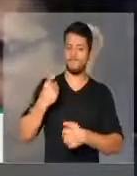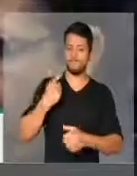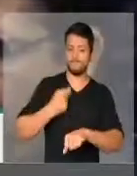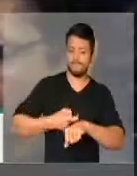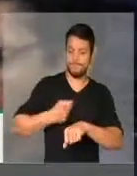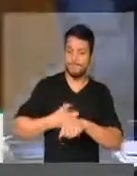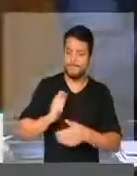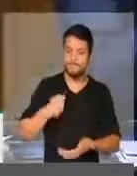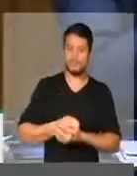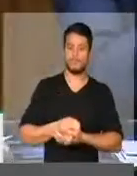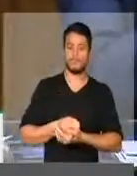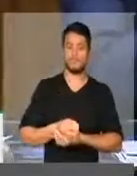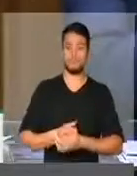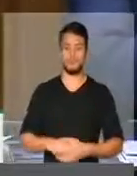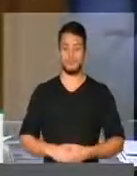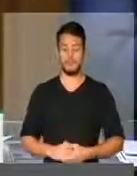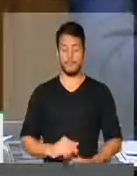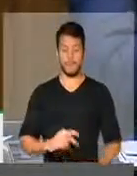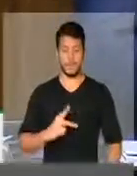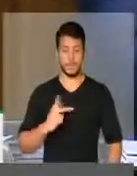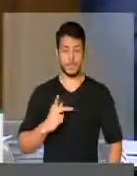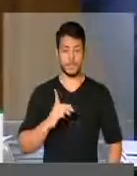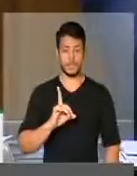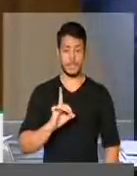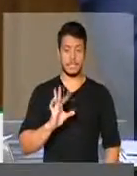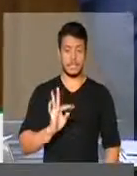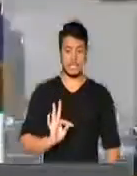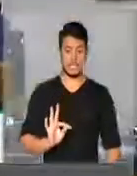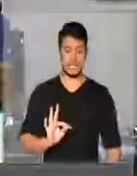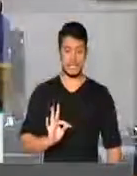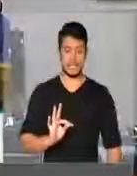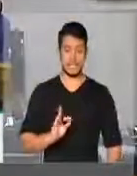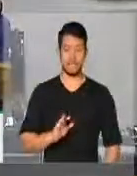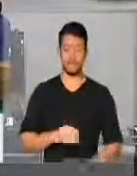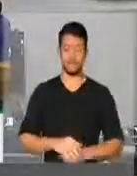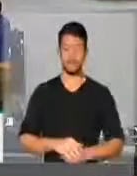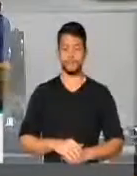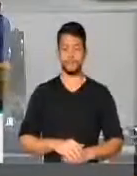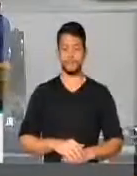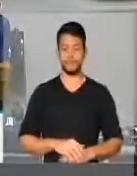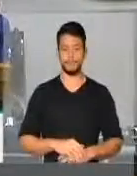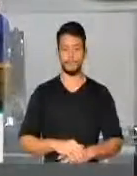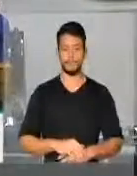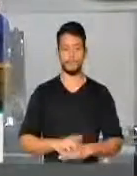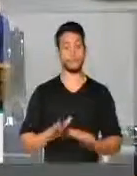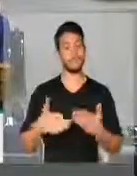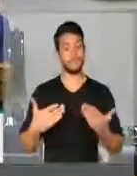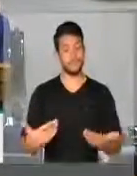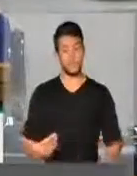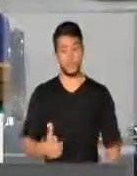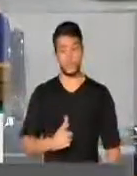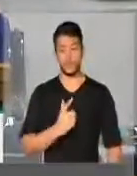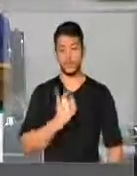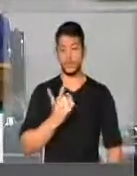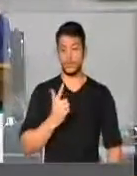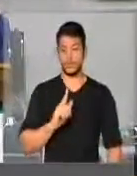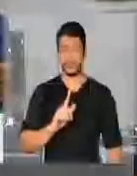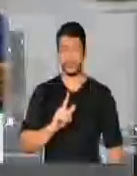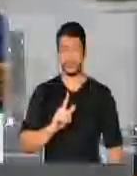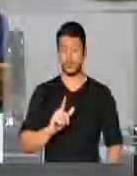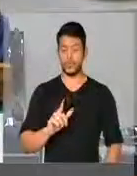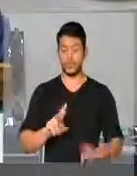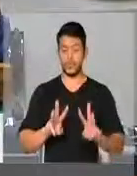Orienta sim. Como orienta o PDT? Senhor presidente, o G1, matéria de poucos minutos, poucas